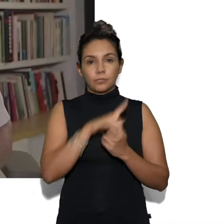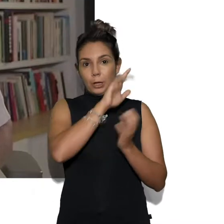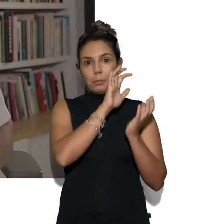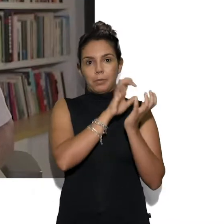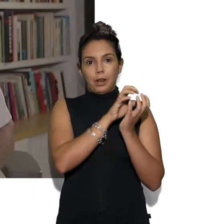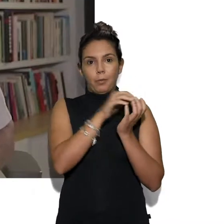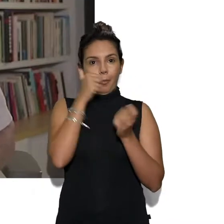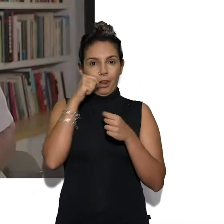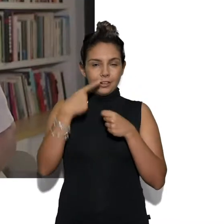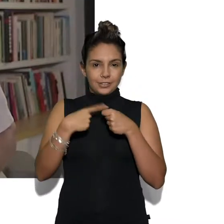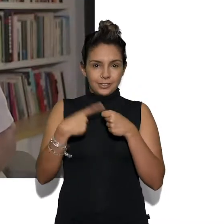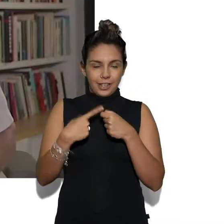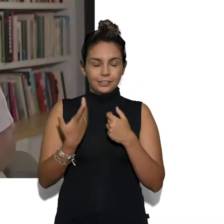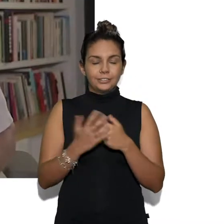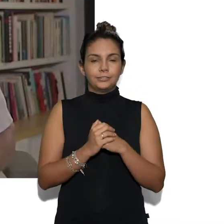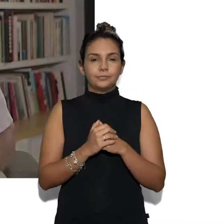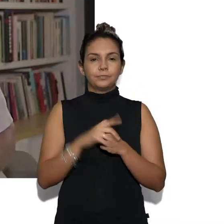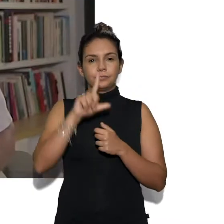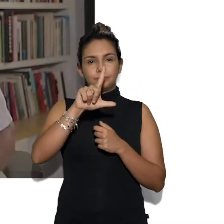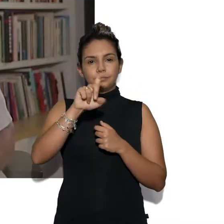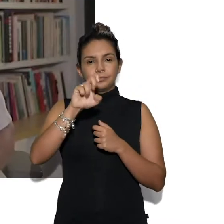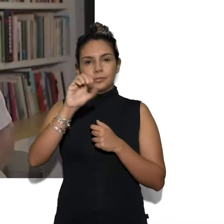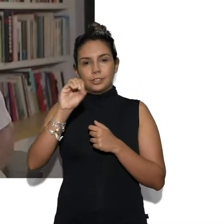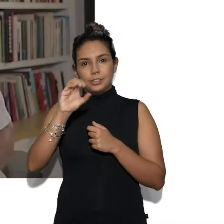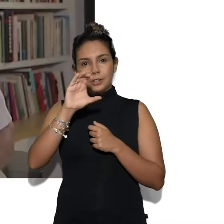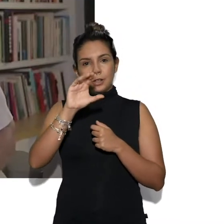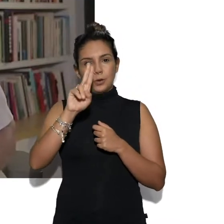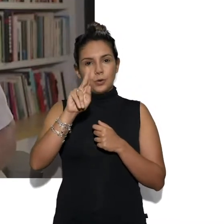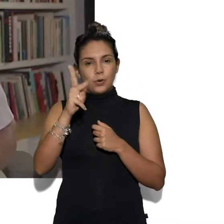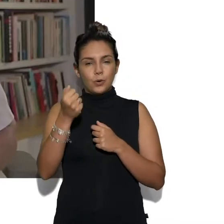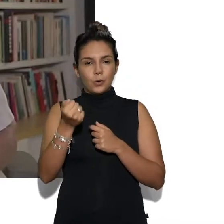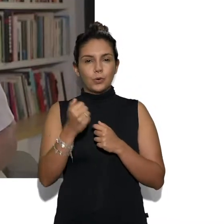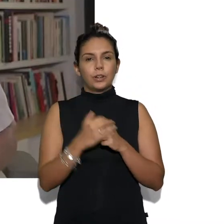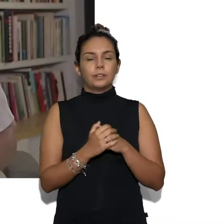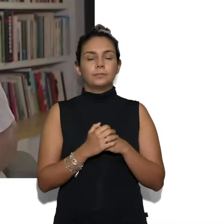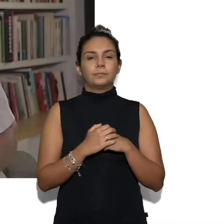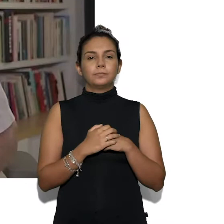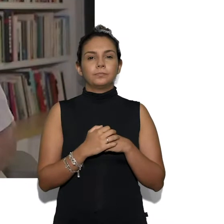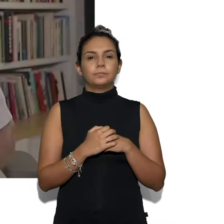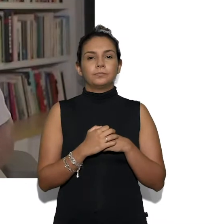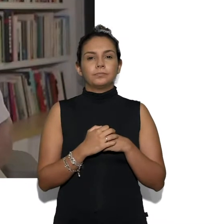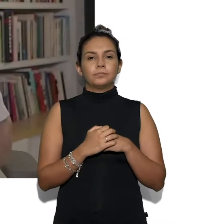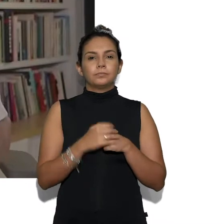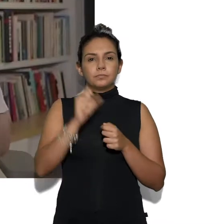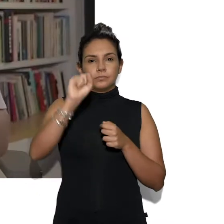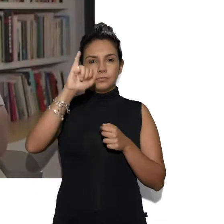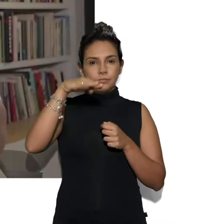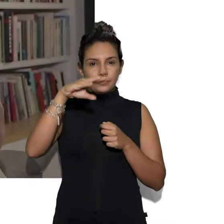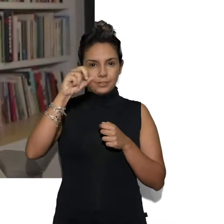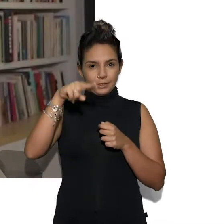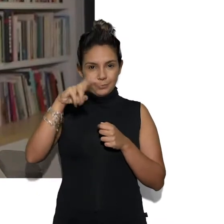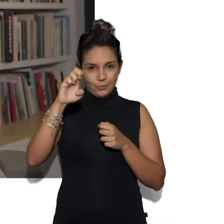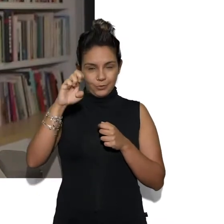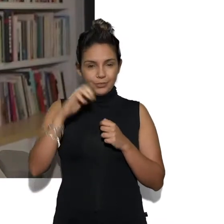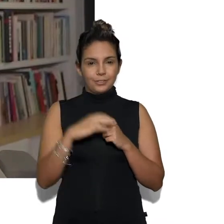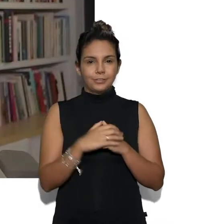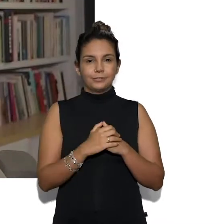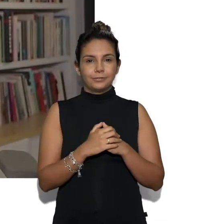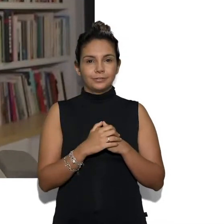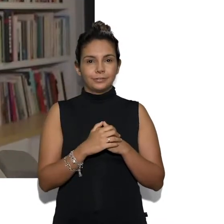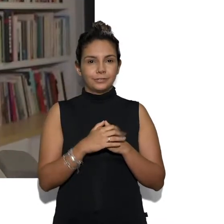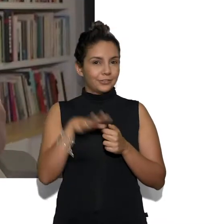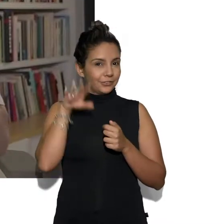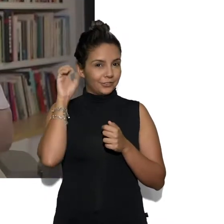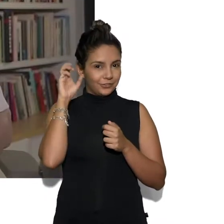Pernambuco. Opa! Léo Cunha, querido Léo. Simone Paulino ouviu.